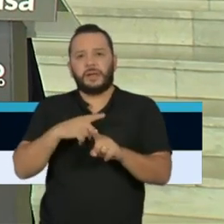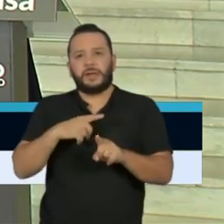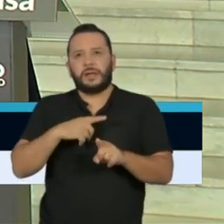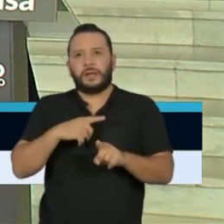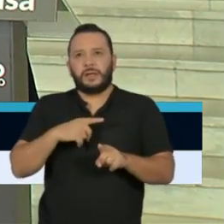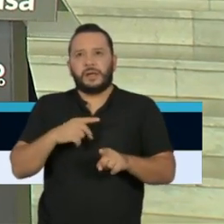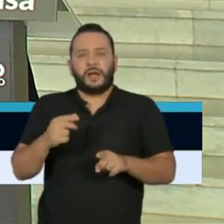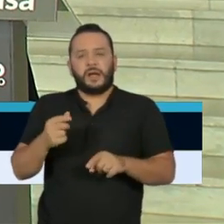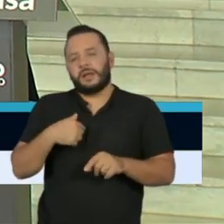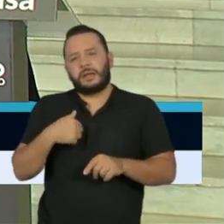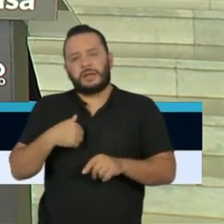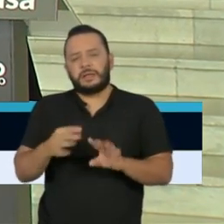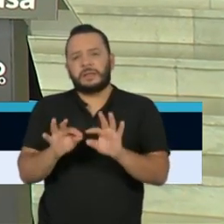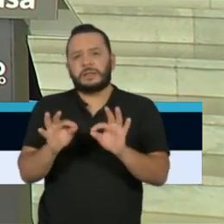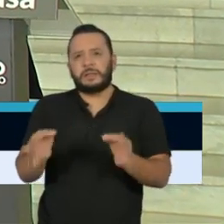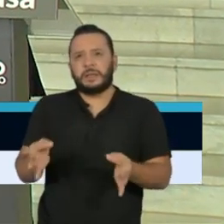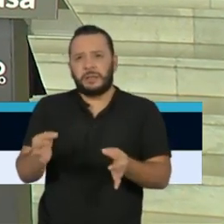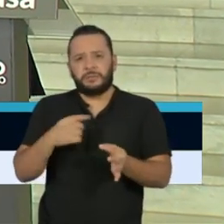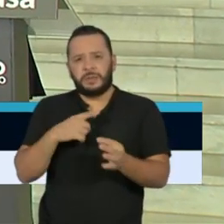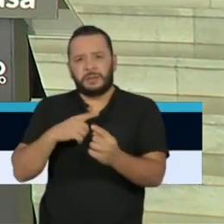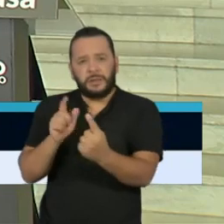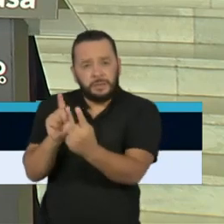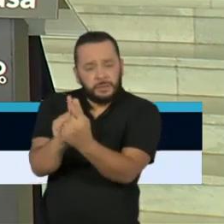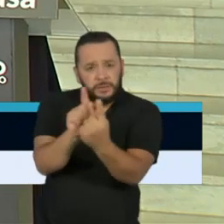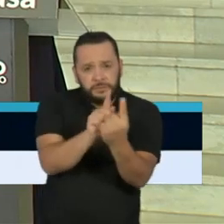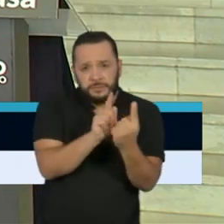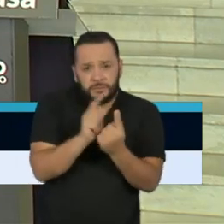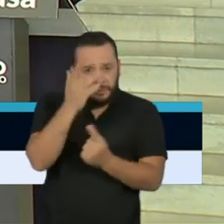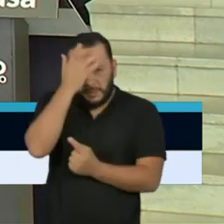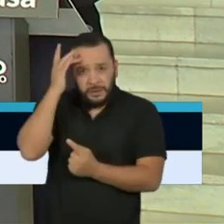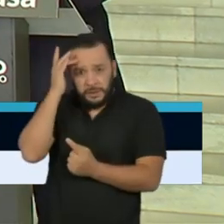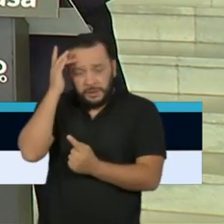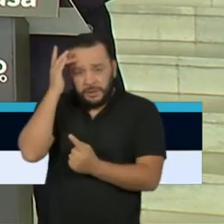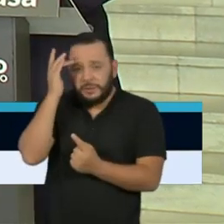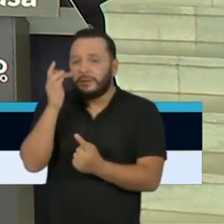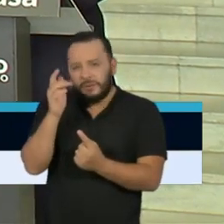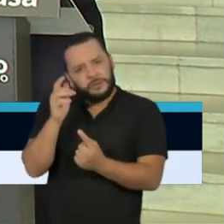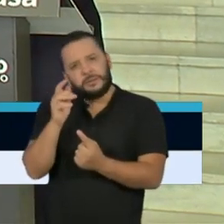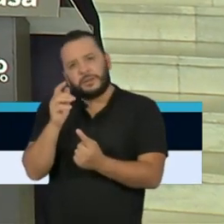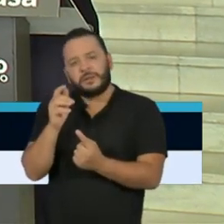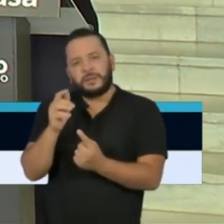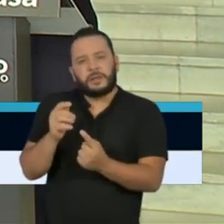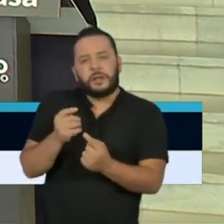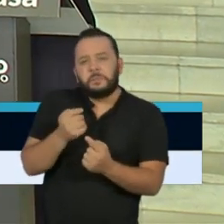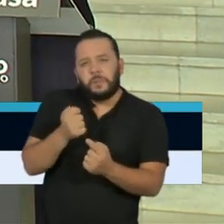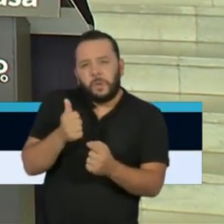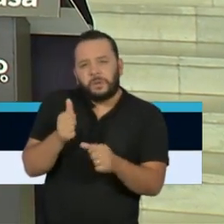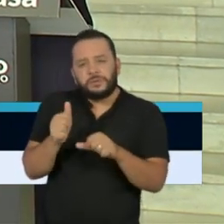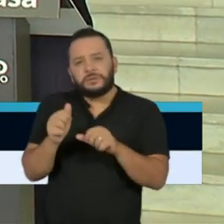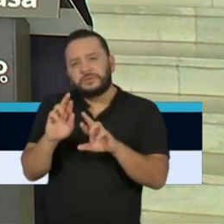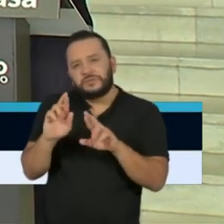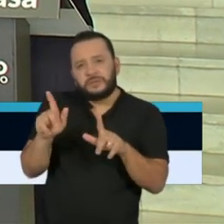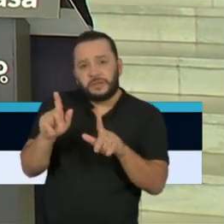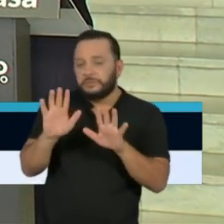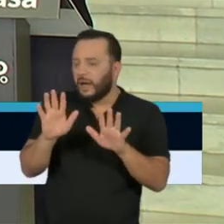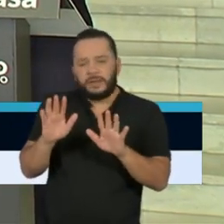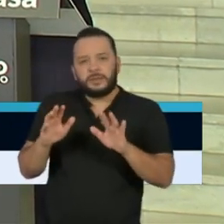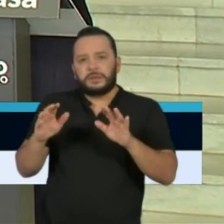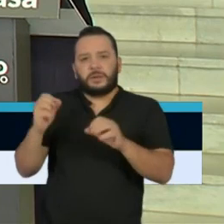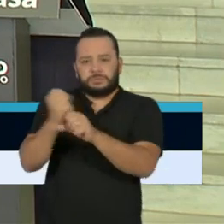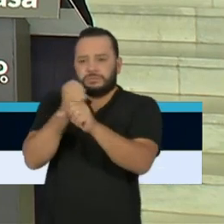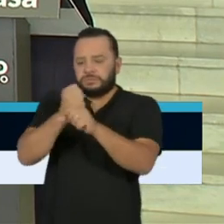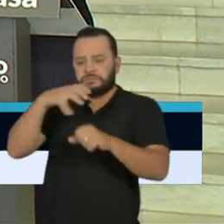formatos diferenciados no atendimento físico do espaço, mas na estruturação é exatamente o